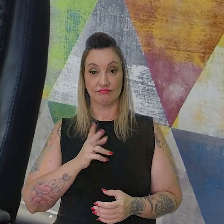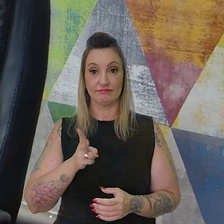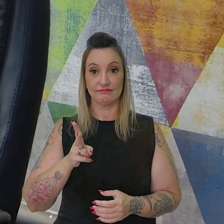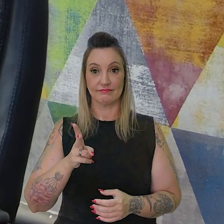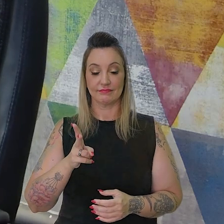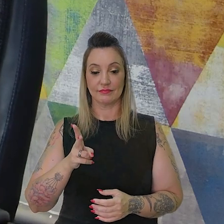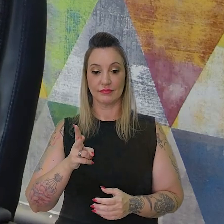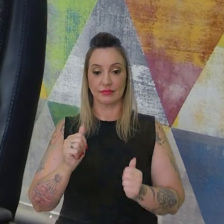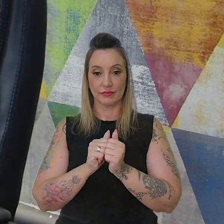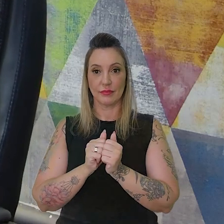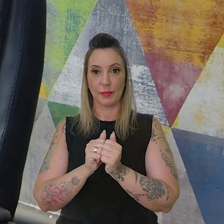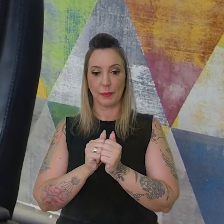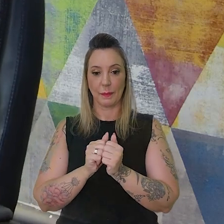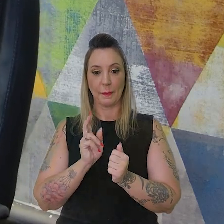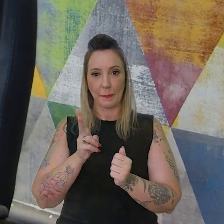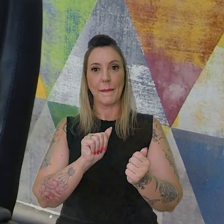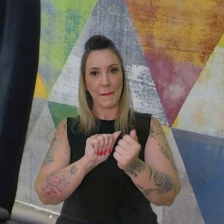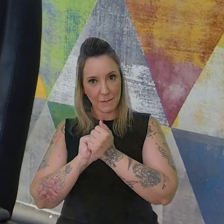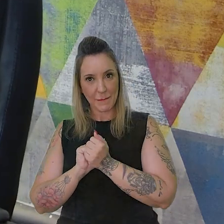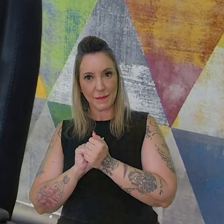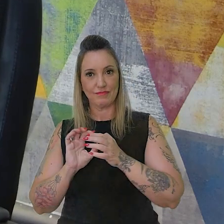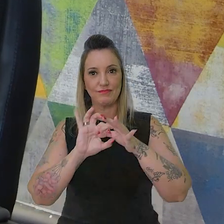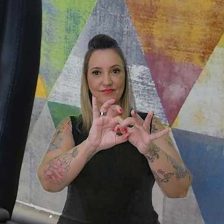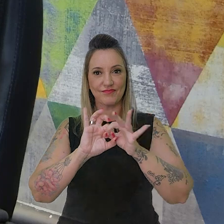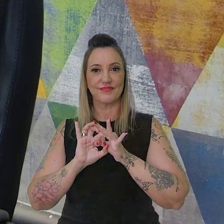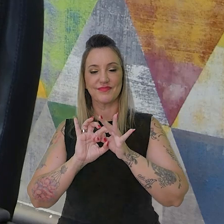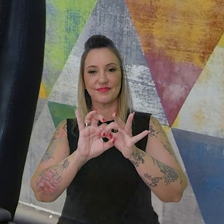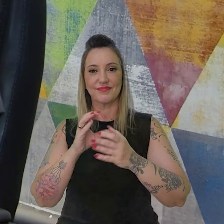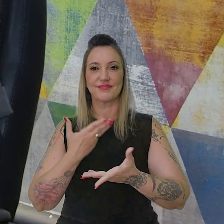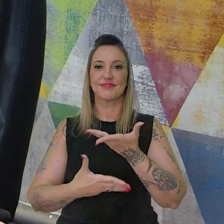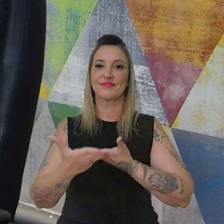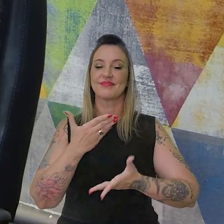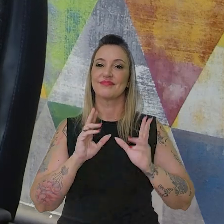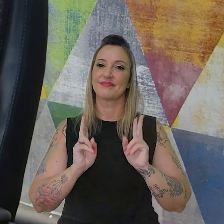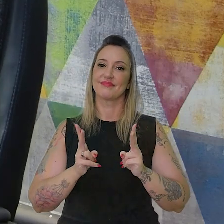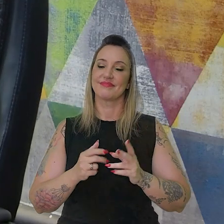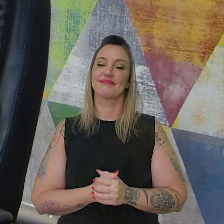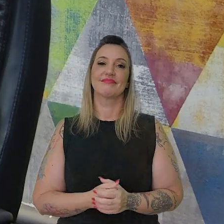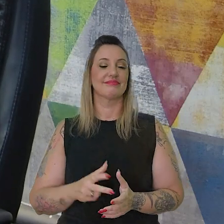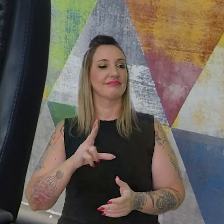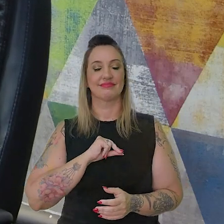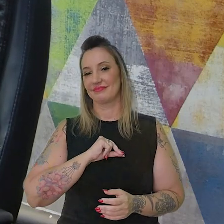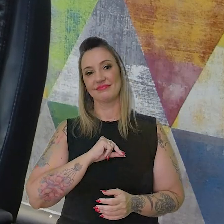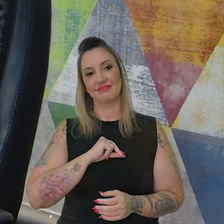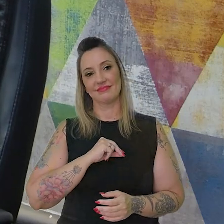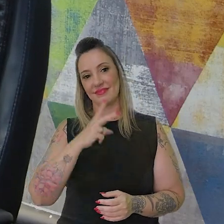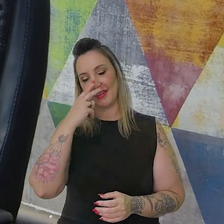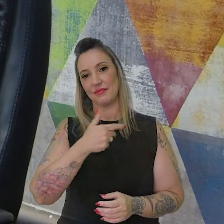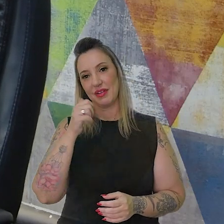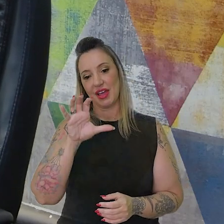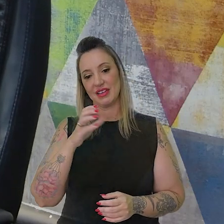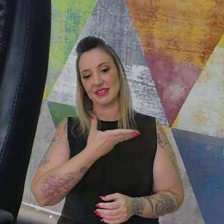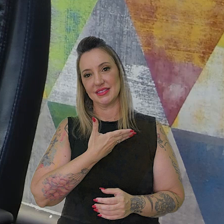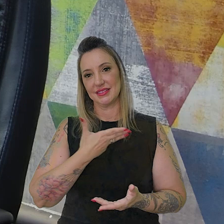eu me mantive com você e você também se Manteve comigo né então assim é uma troca mesmo nossa eu acho que